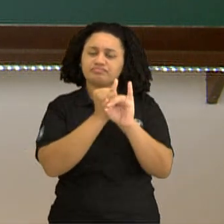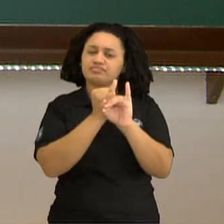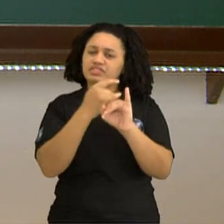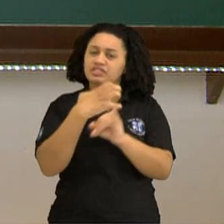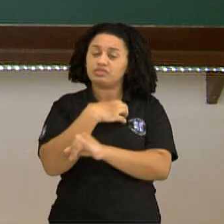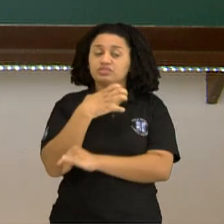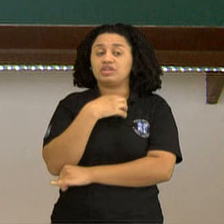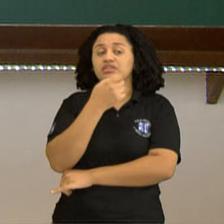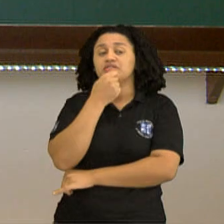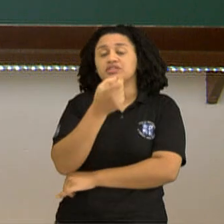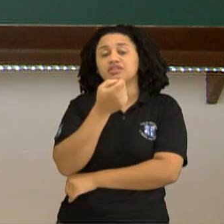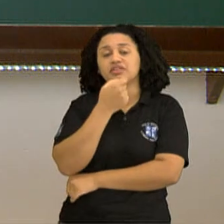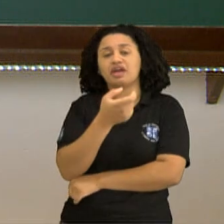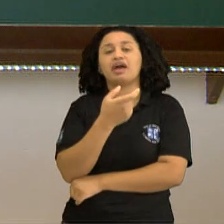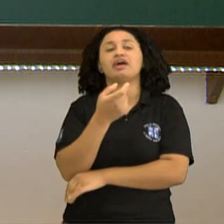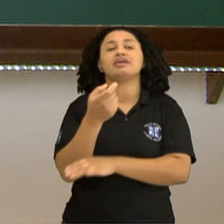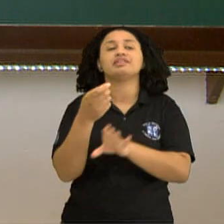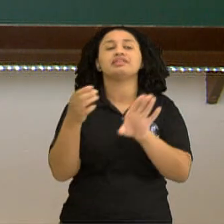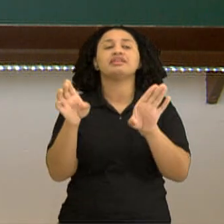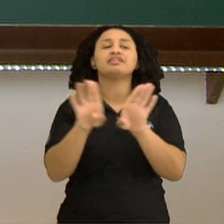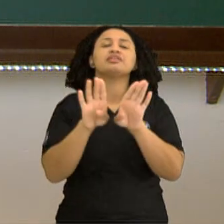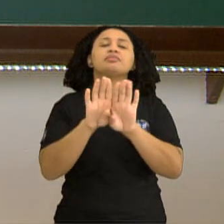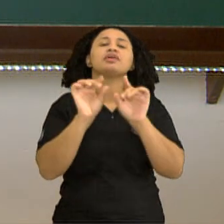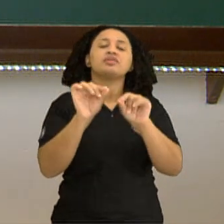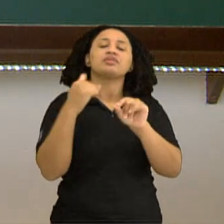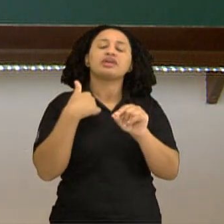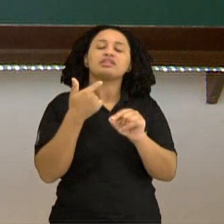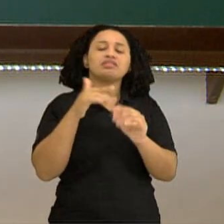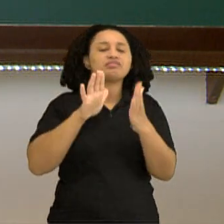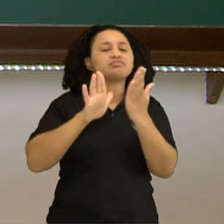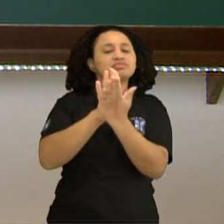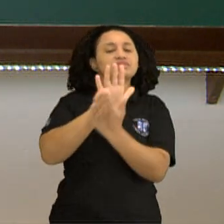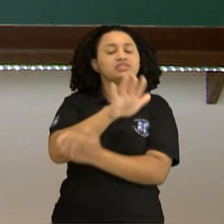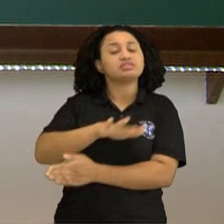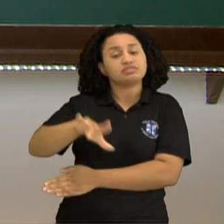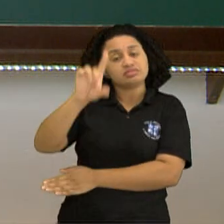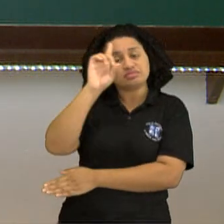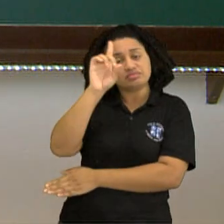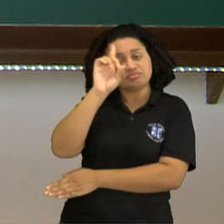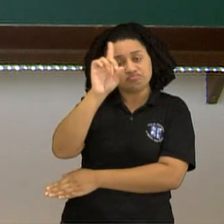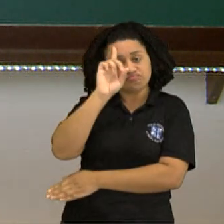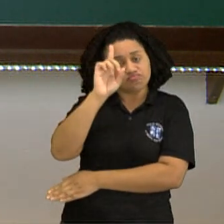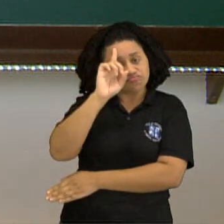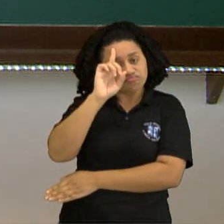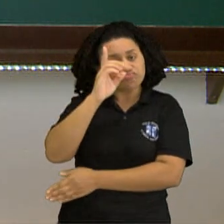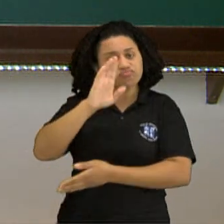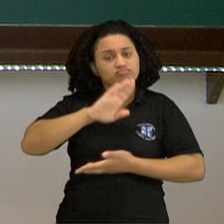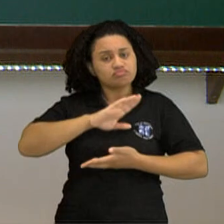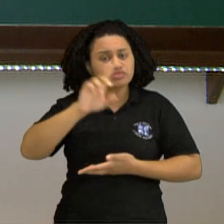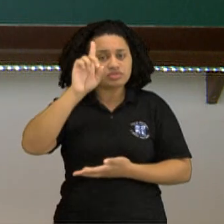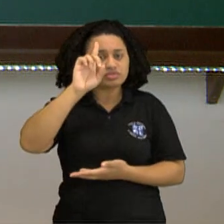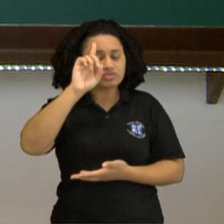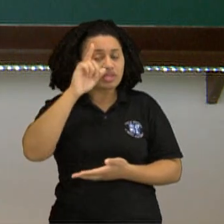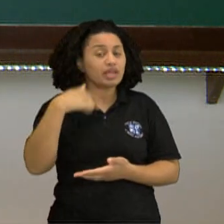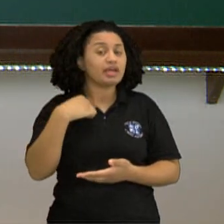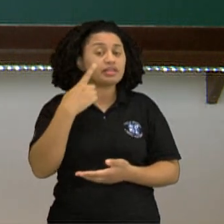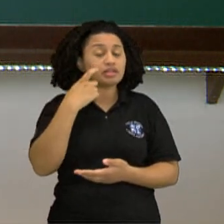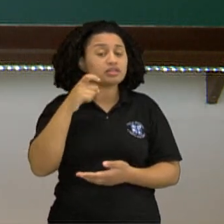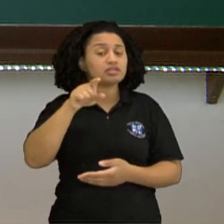formas bem humoradas, muitas vezes, de encarar fatos do dia a dia. E é interessante que você também